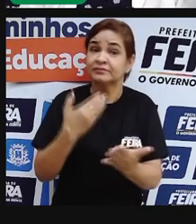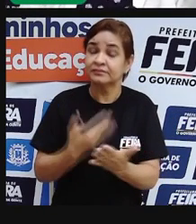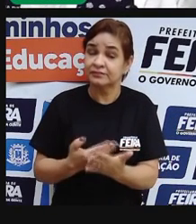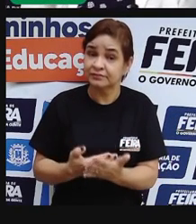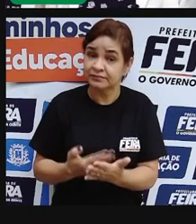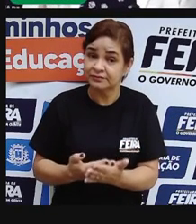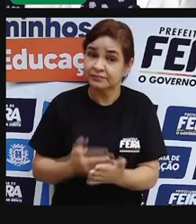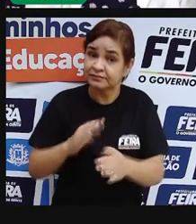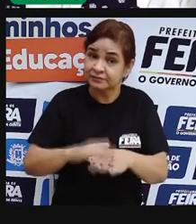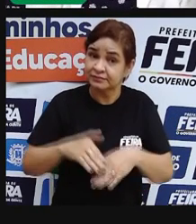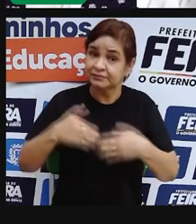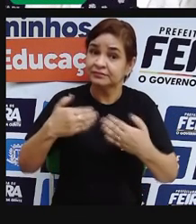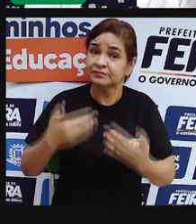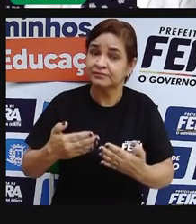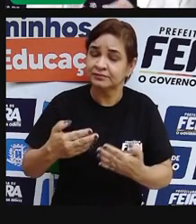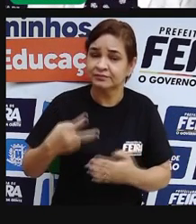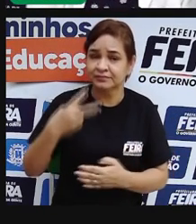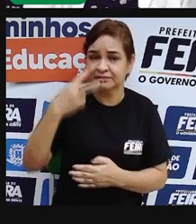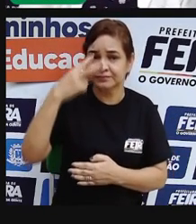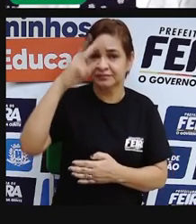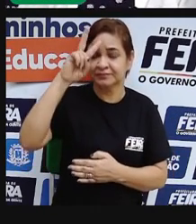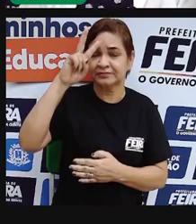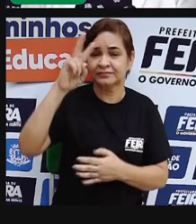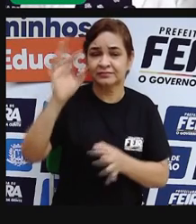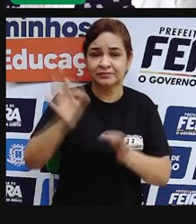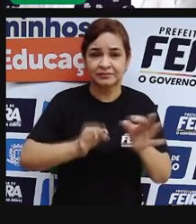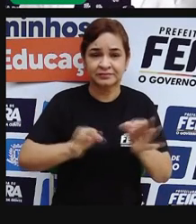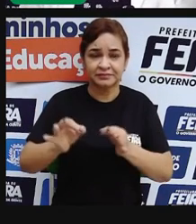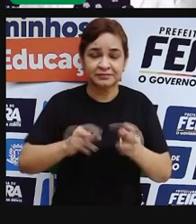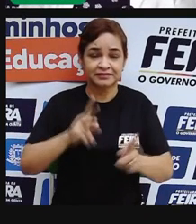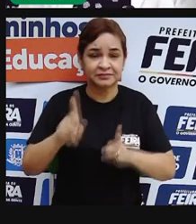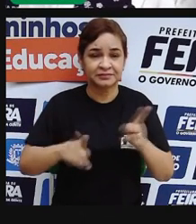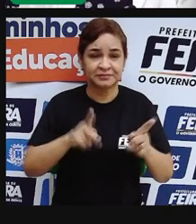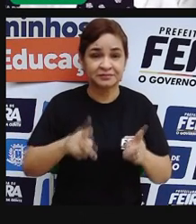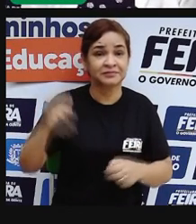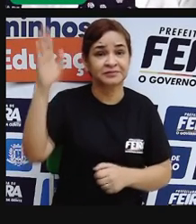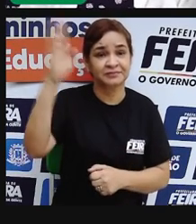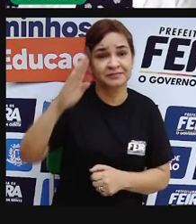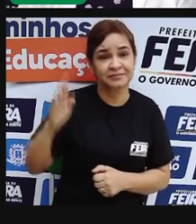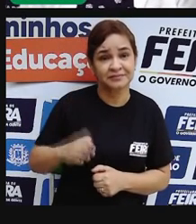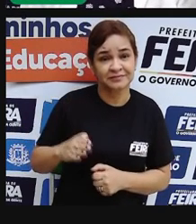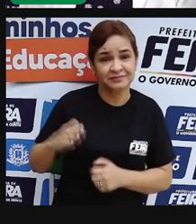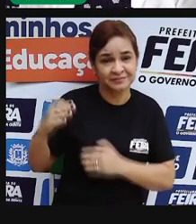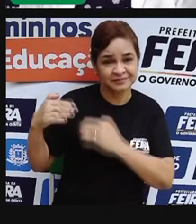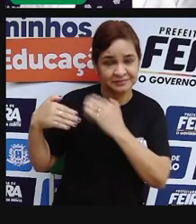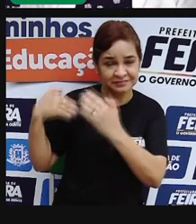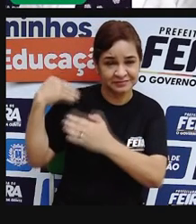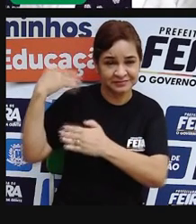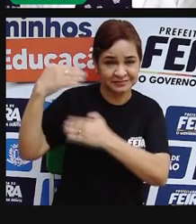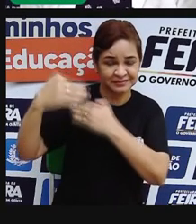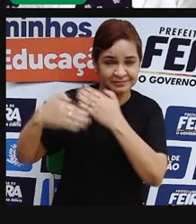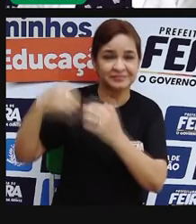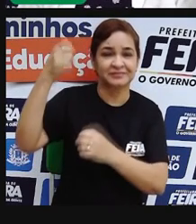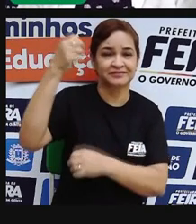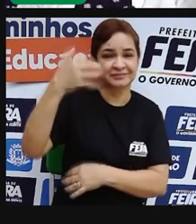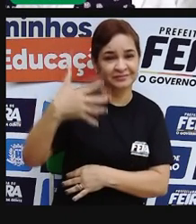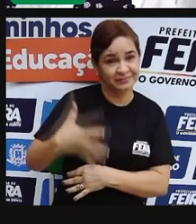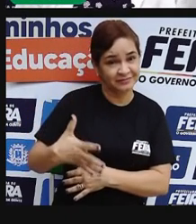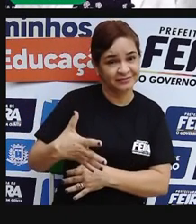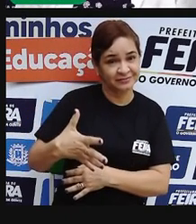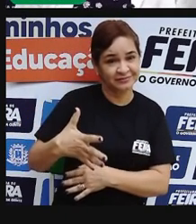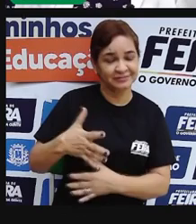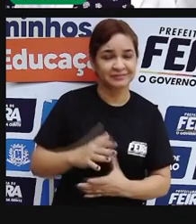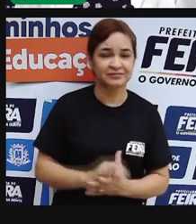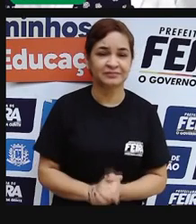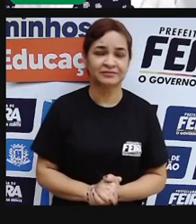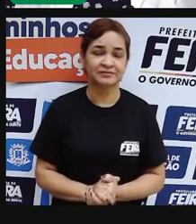pouco mais dessa história da formação do povo brasileiro que eu fui trazendo aqui ao longo da aula